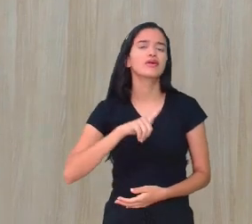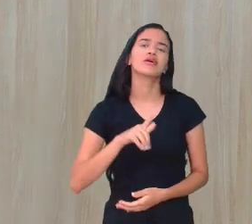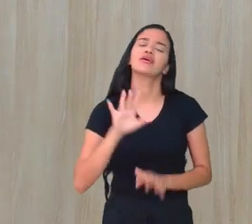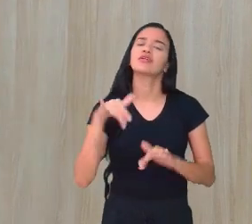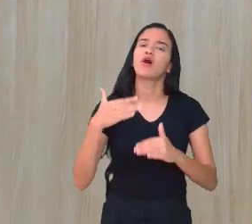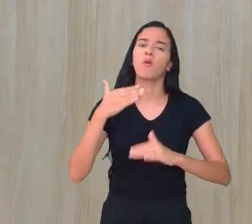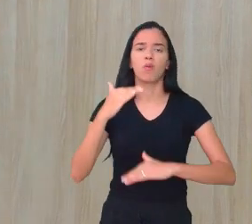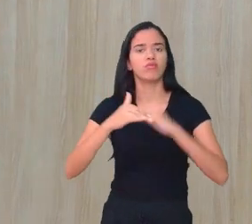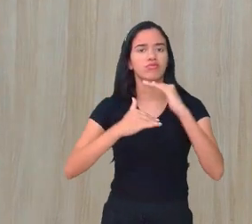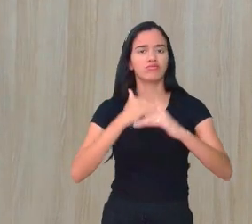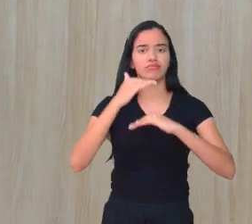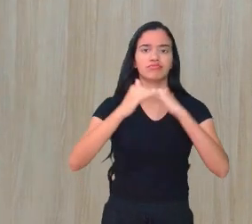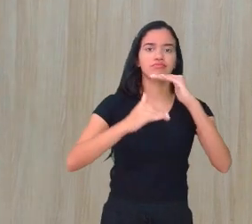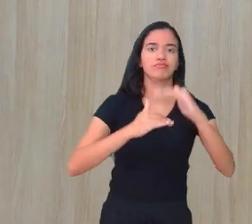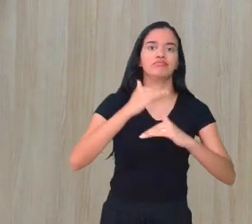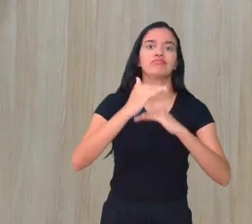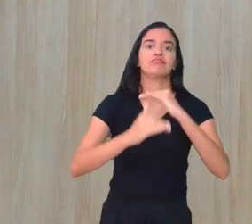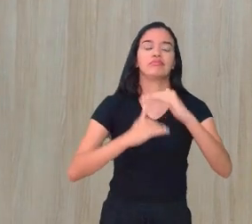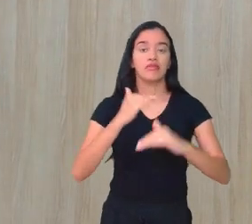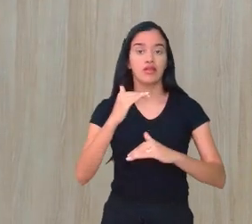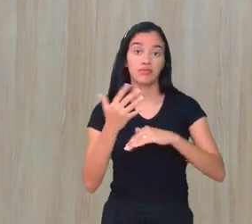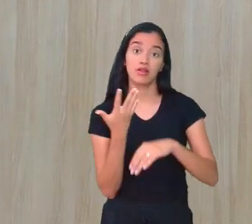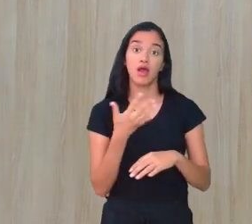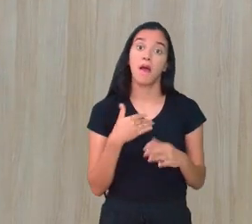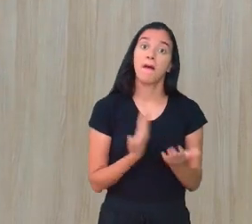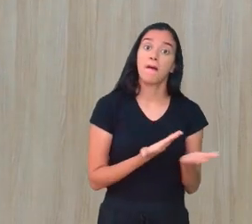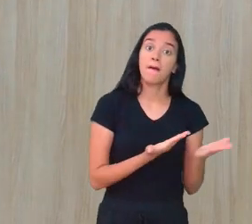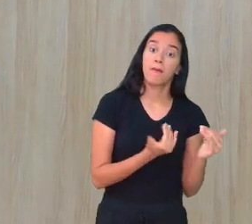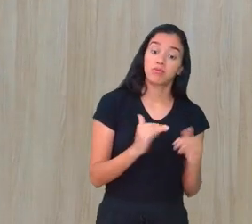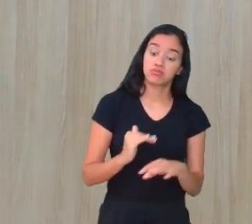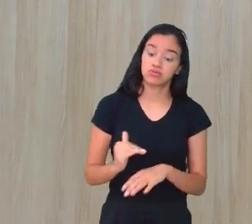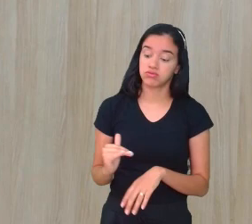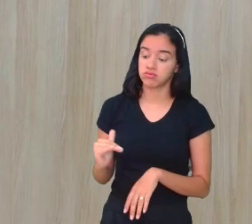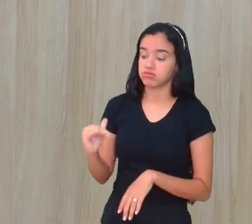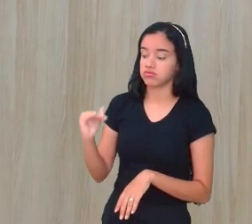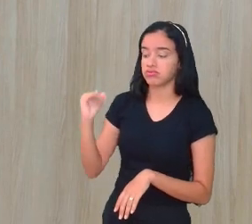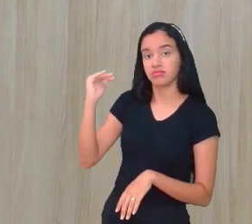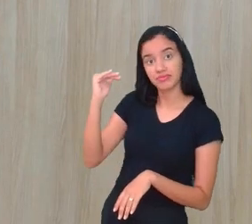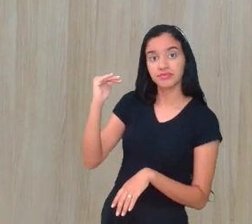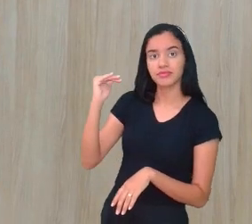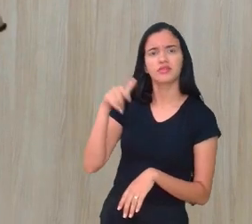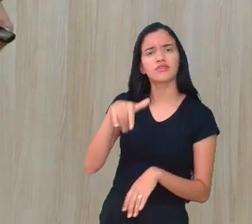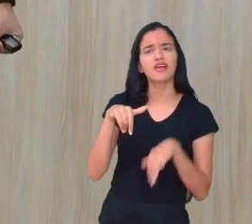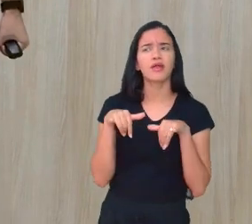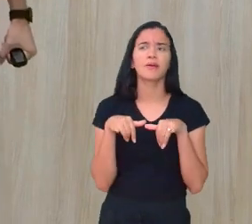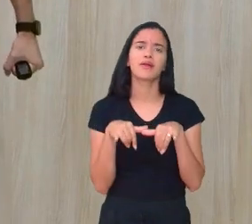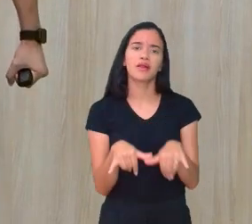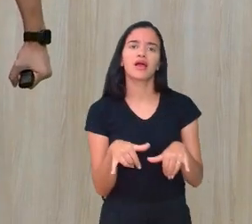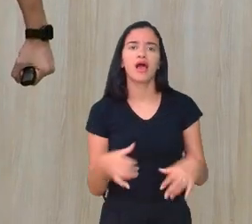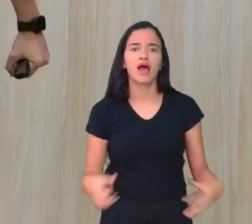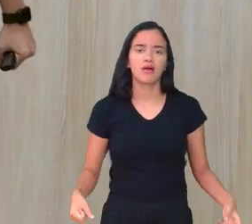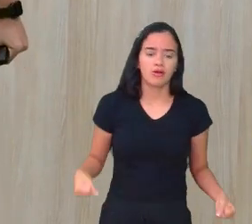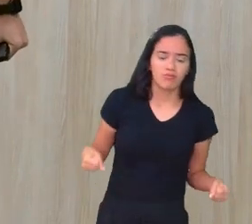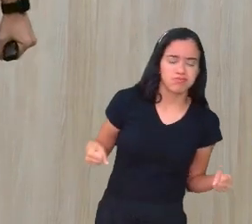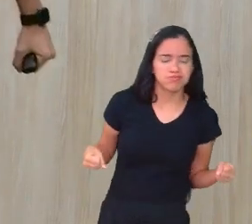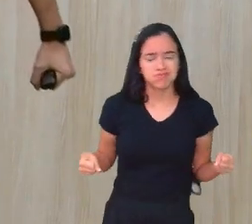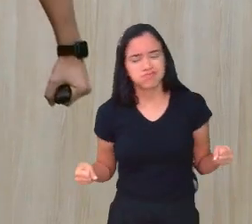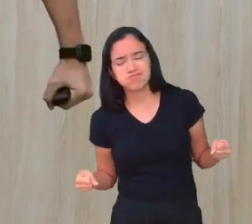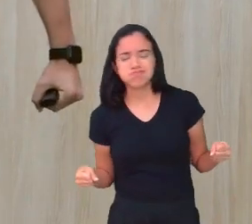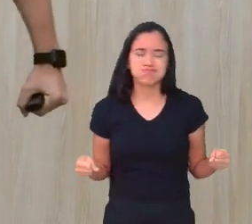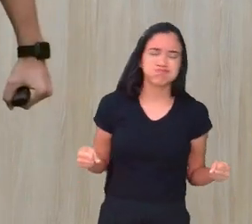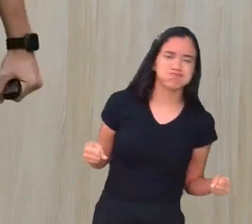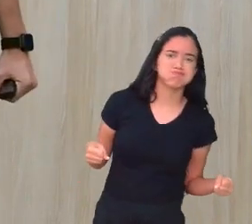aí, com o tempo, né, você vai ficando mais velho ou mais velha, e aí quando você vai no mercado, você já volta assim, ó, com as 2